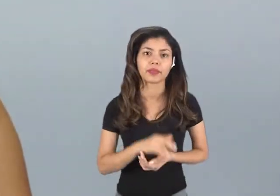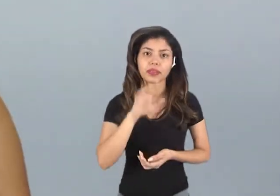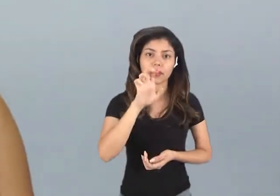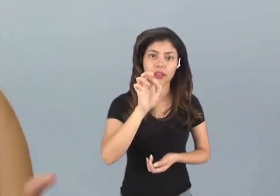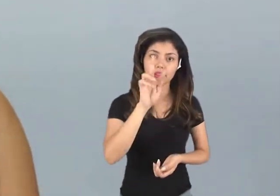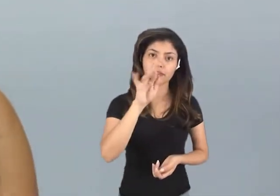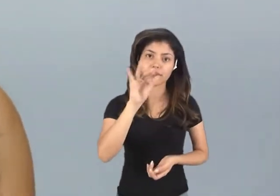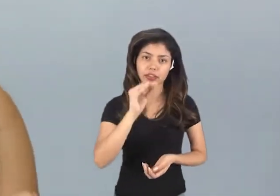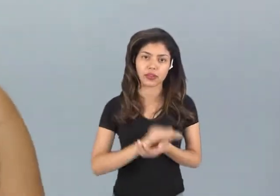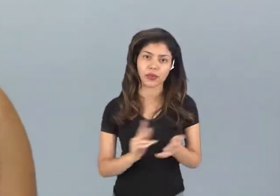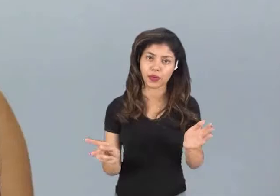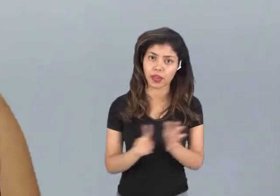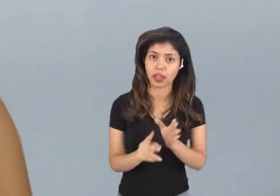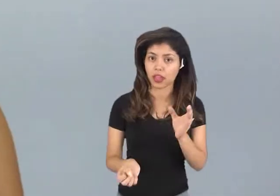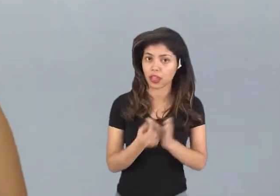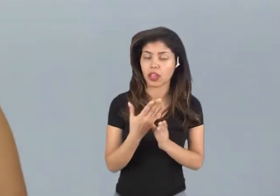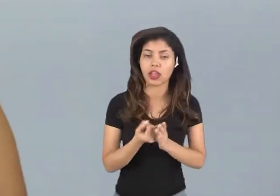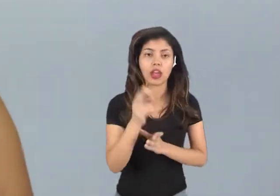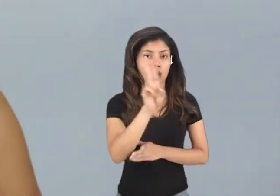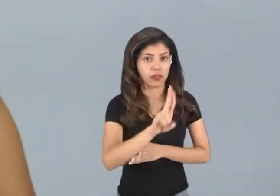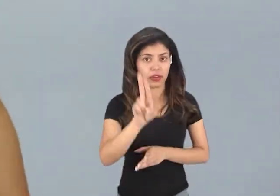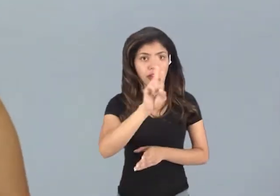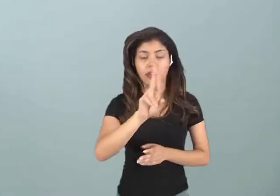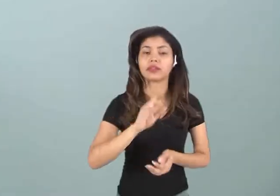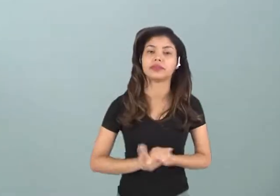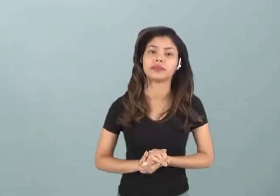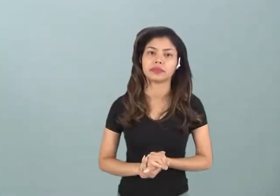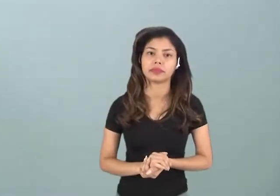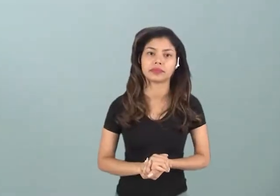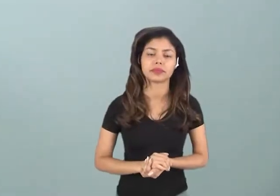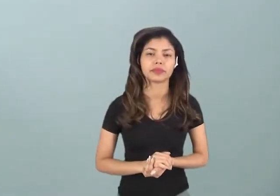aí produzido pelo uso de uma figura de linguagem, tá